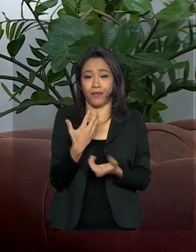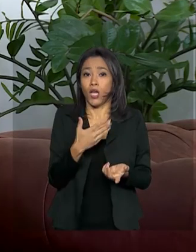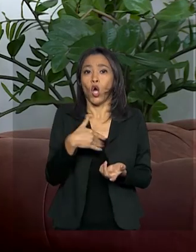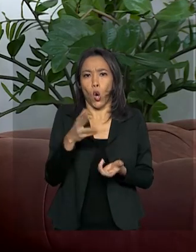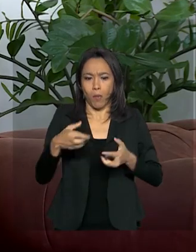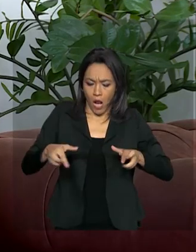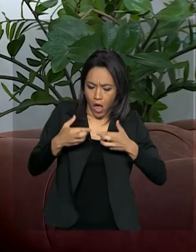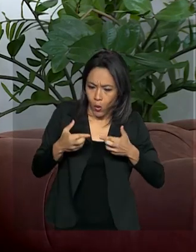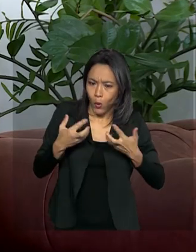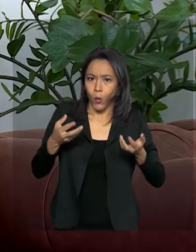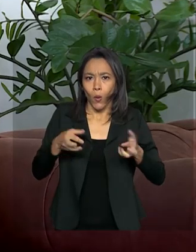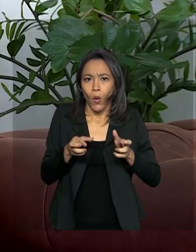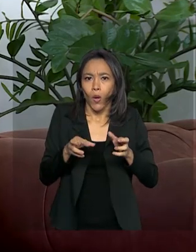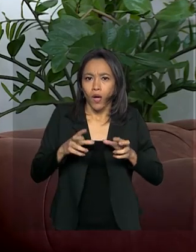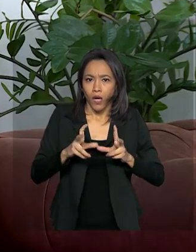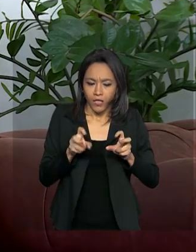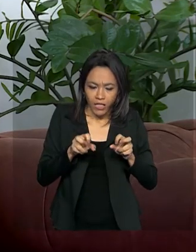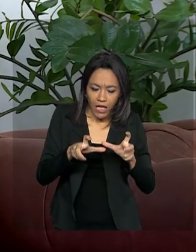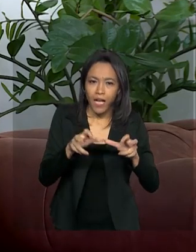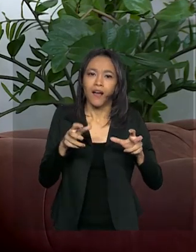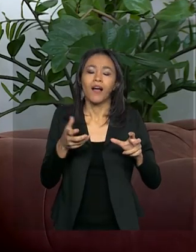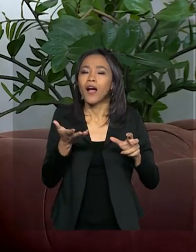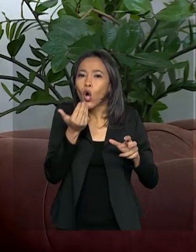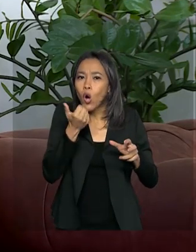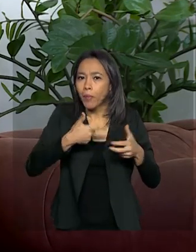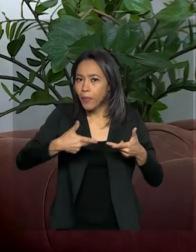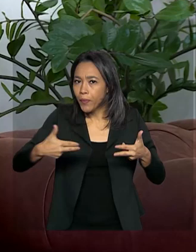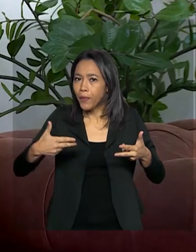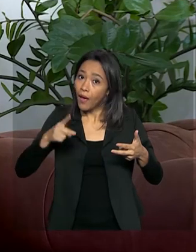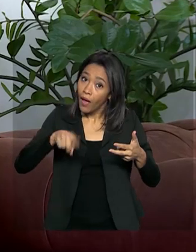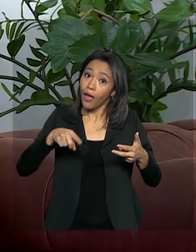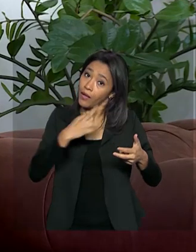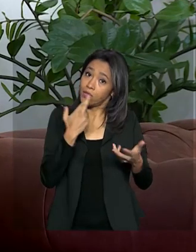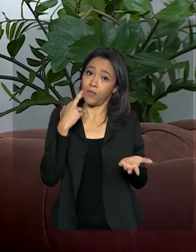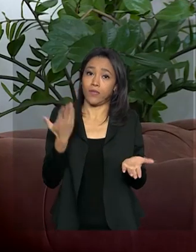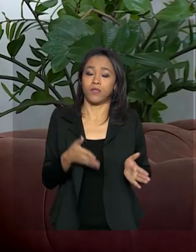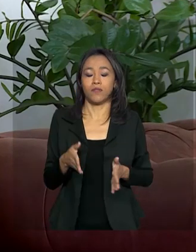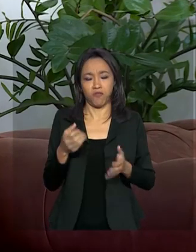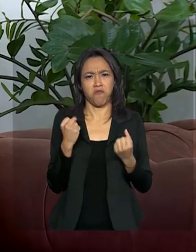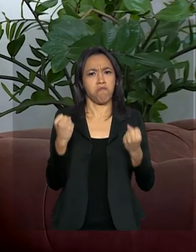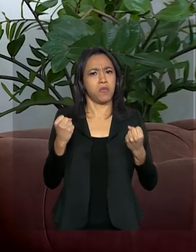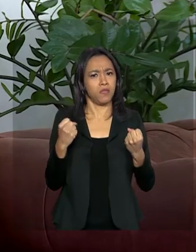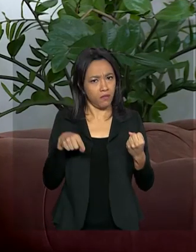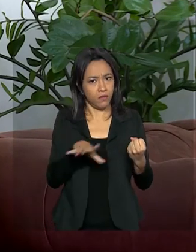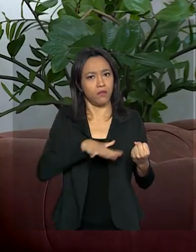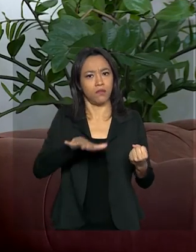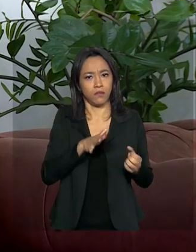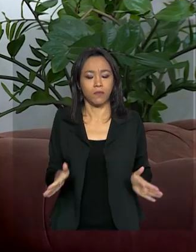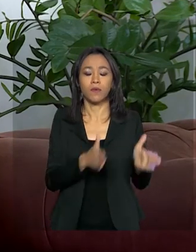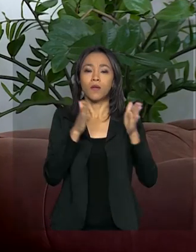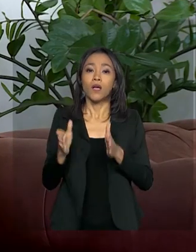peixe camarão lagosta em restaurante então também foi um impacto enorme então nós estamos trabalhando